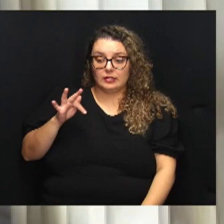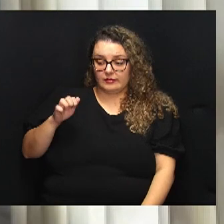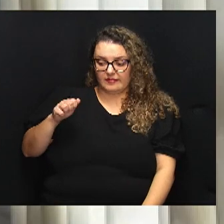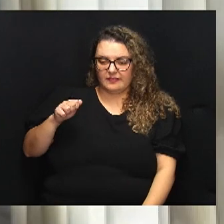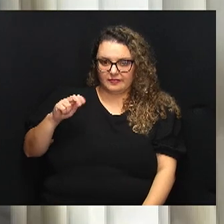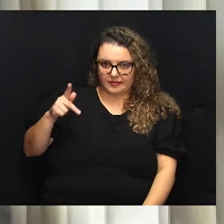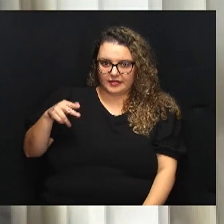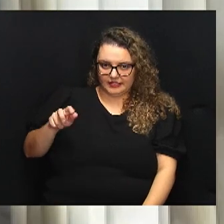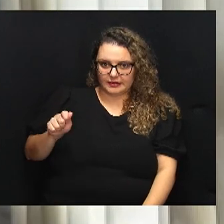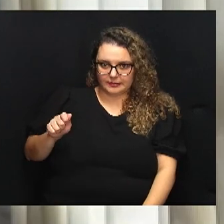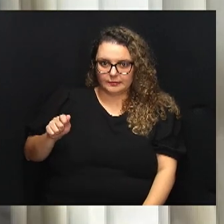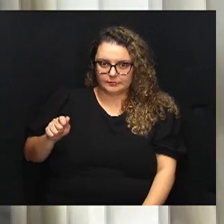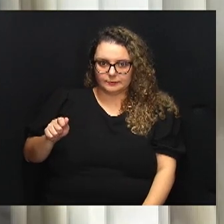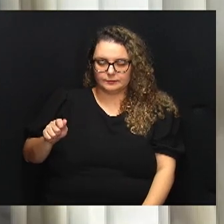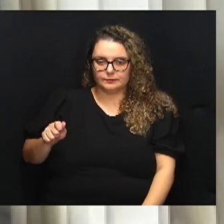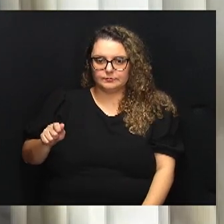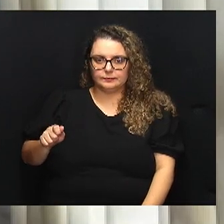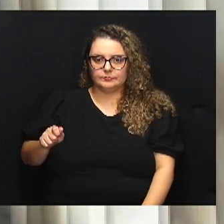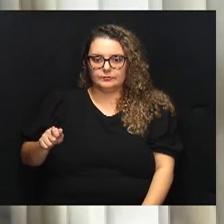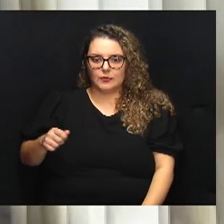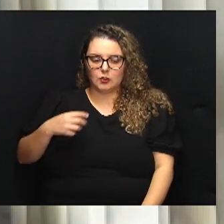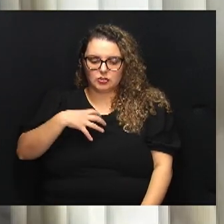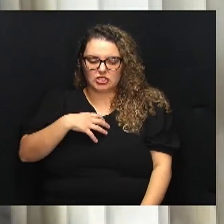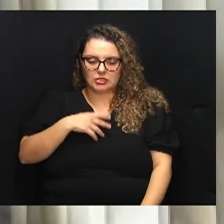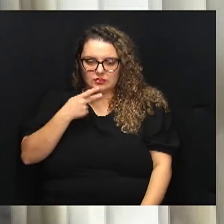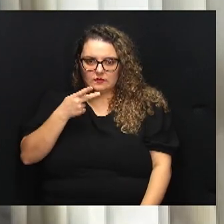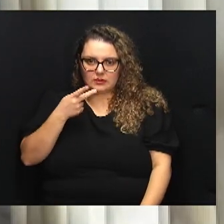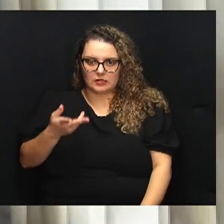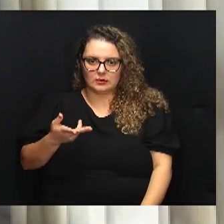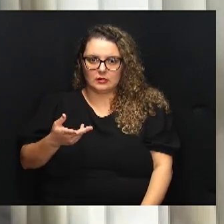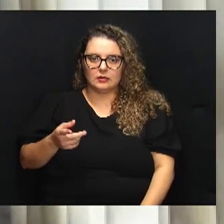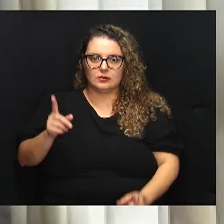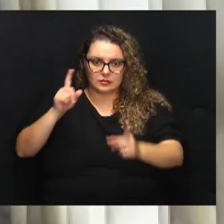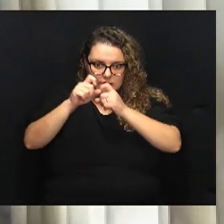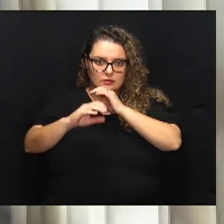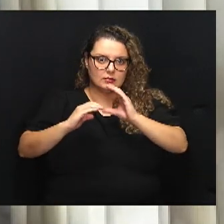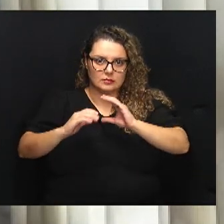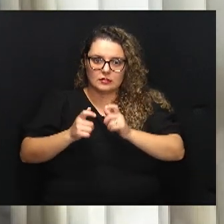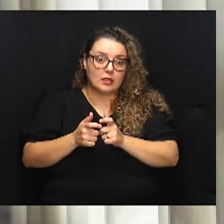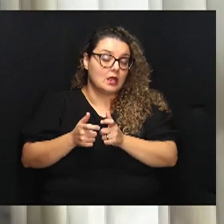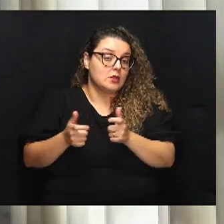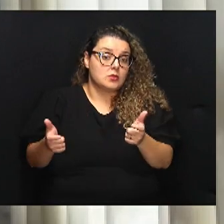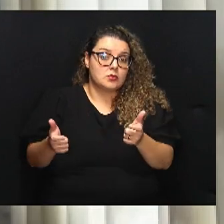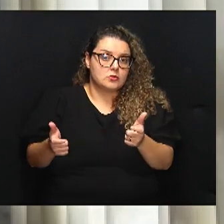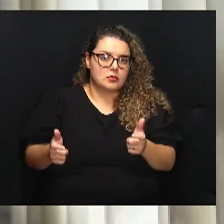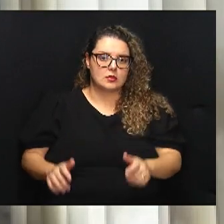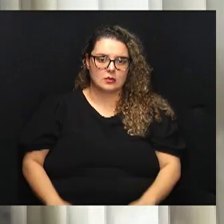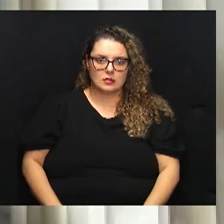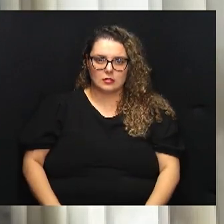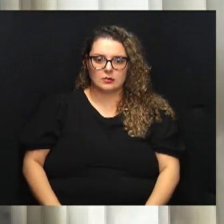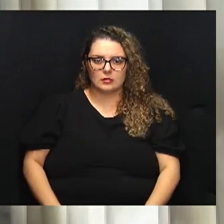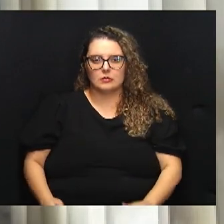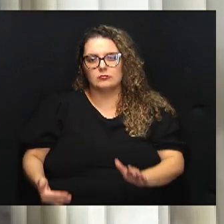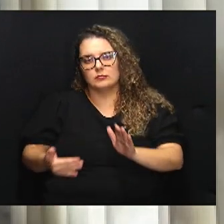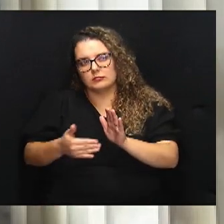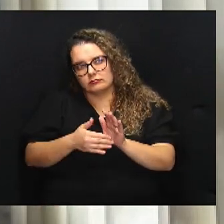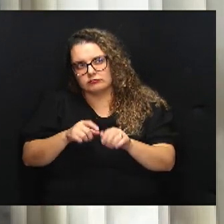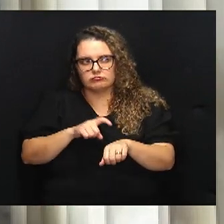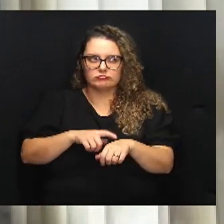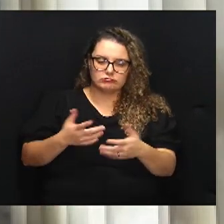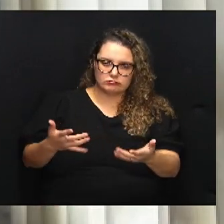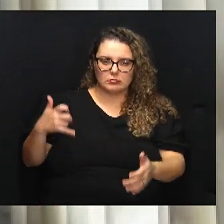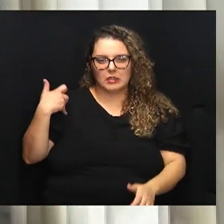né? Então, na verdade, eu tinha uma dificuldade de me comunicar gigantesca. Até ali, a